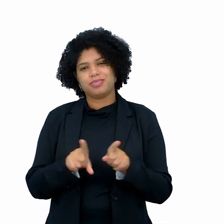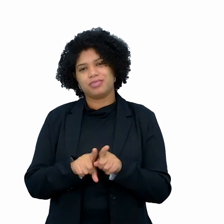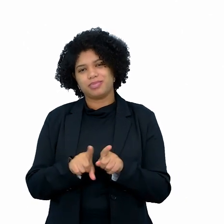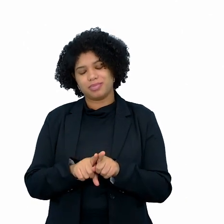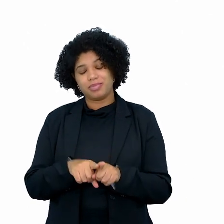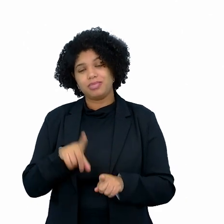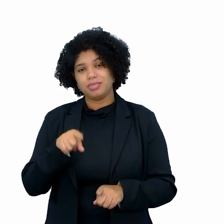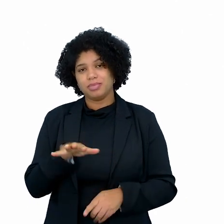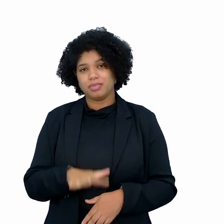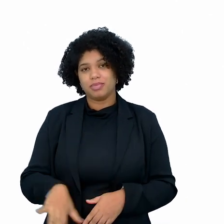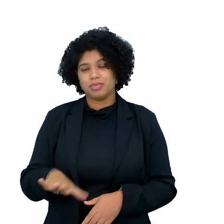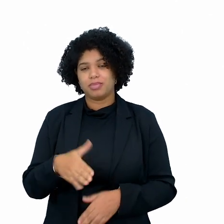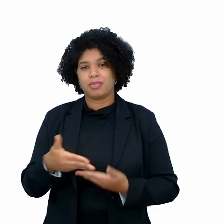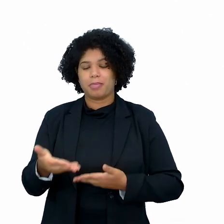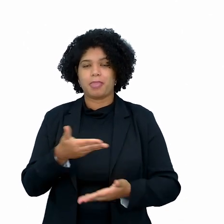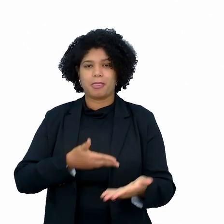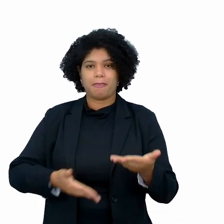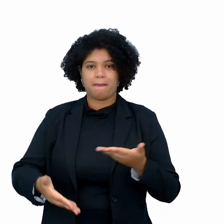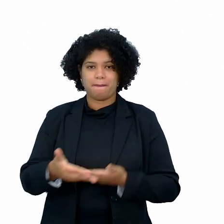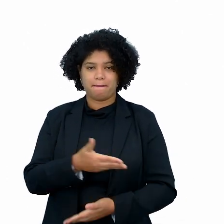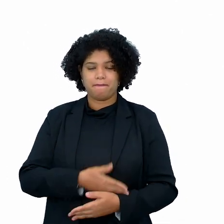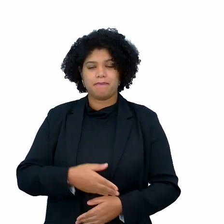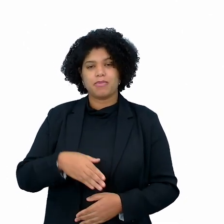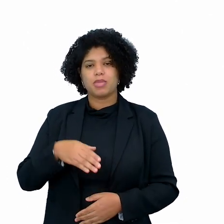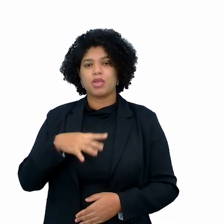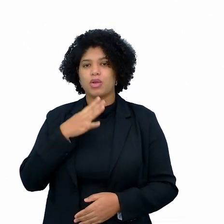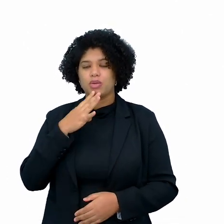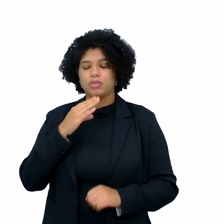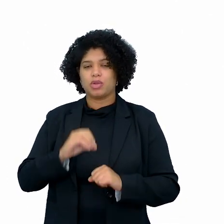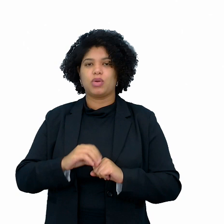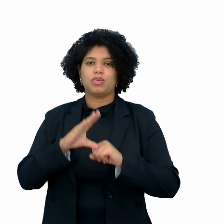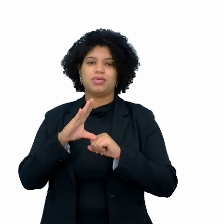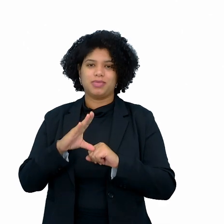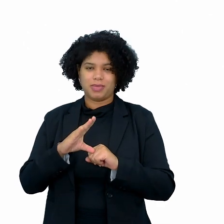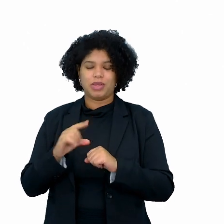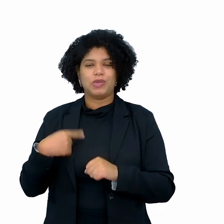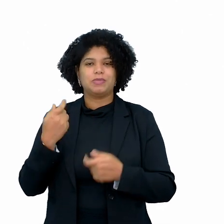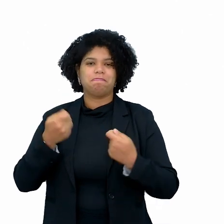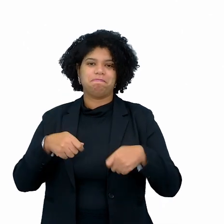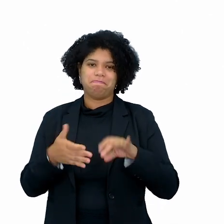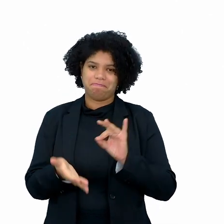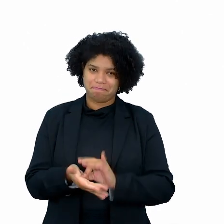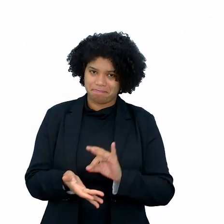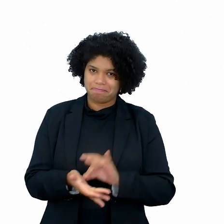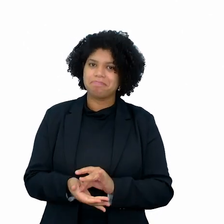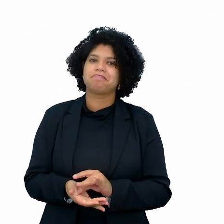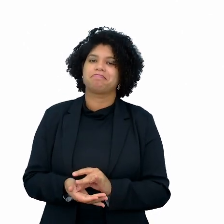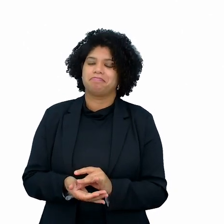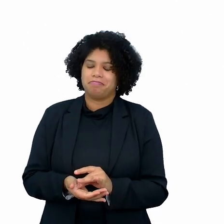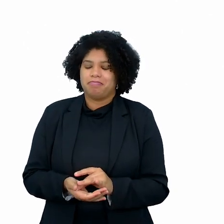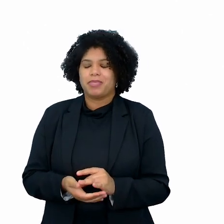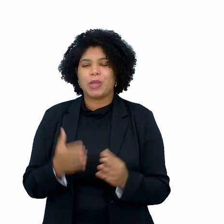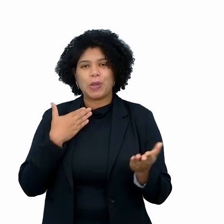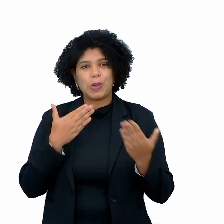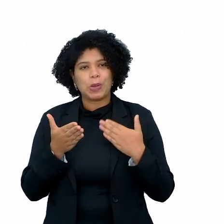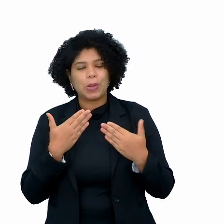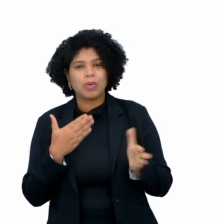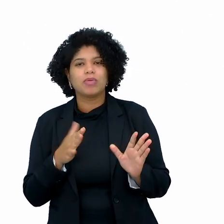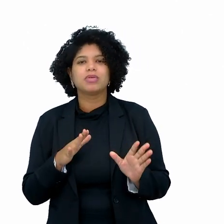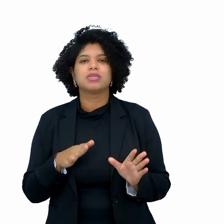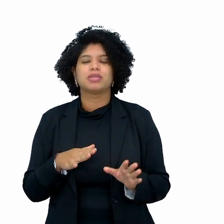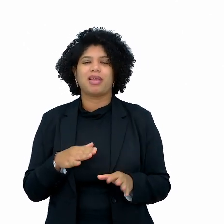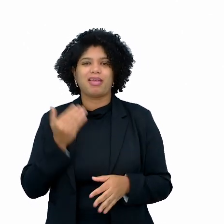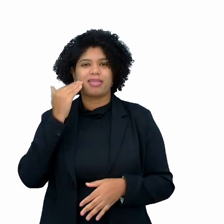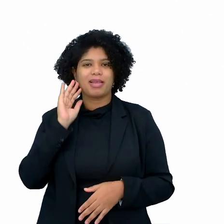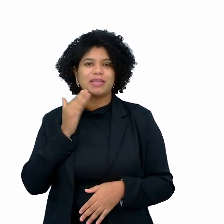um espaço de troca de conhecimento e a gente precisa dessa troca, né? Precisa conversar, cutucar o coleguinha do lado e falar,